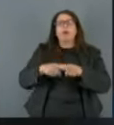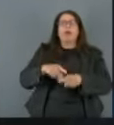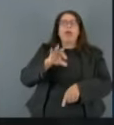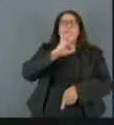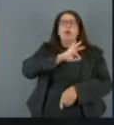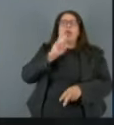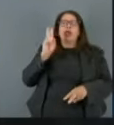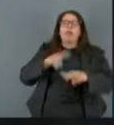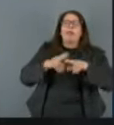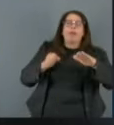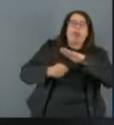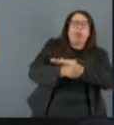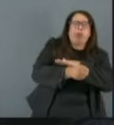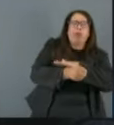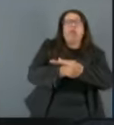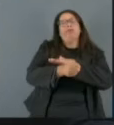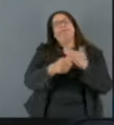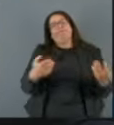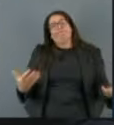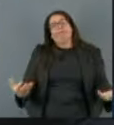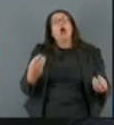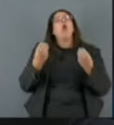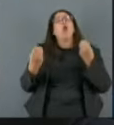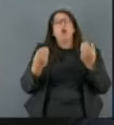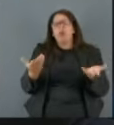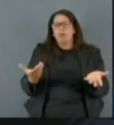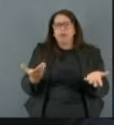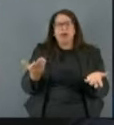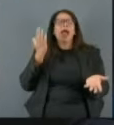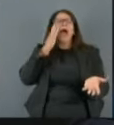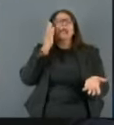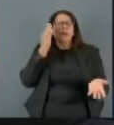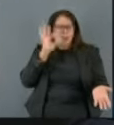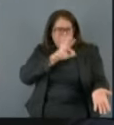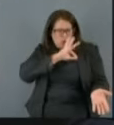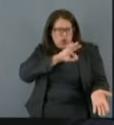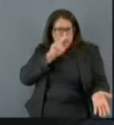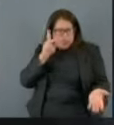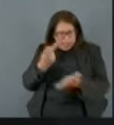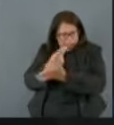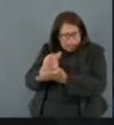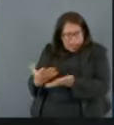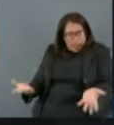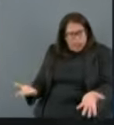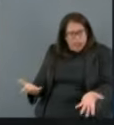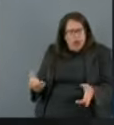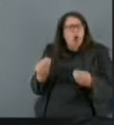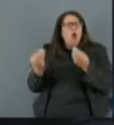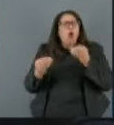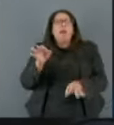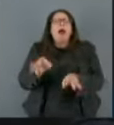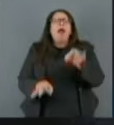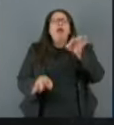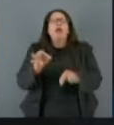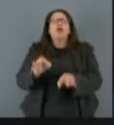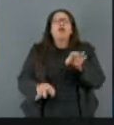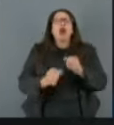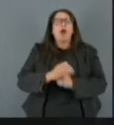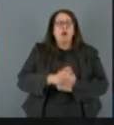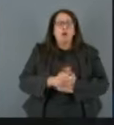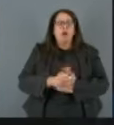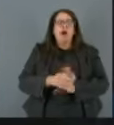Existe um problema real em torno dessa afirmação, ministro, que são as audiências de custódia. Eu acho